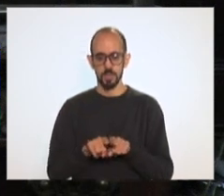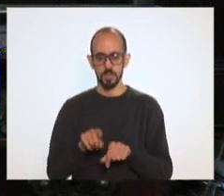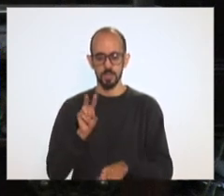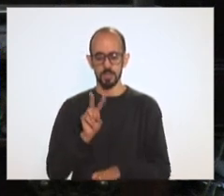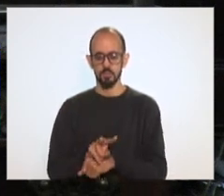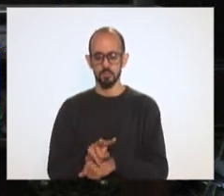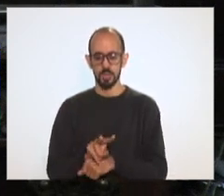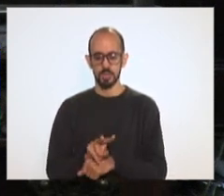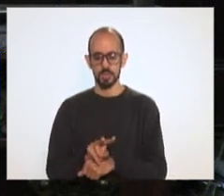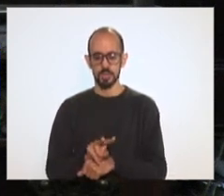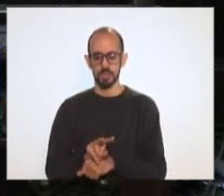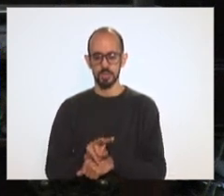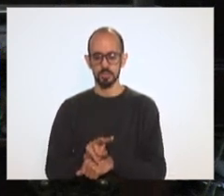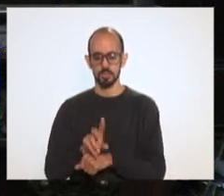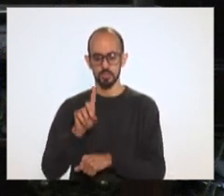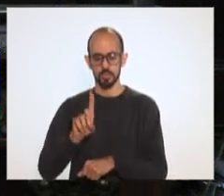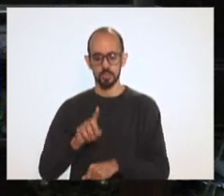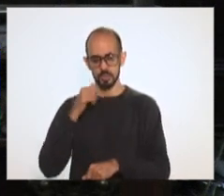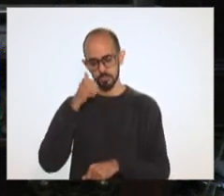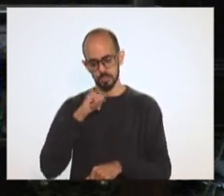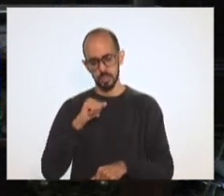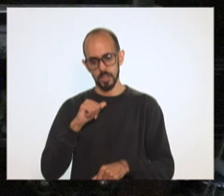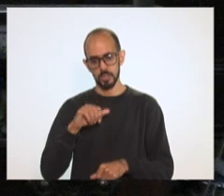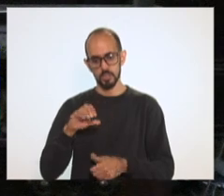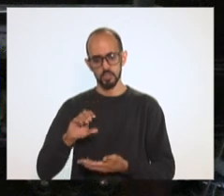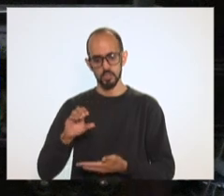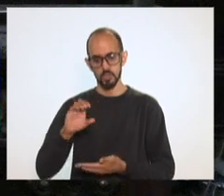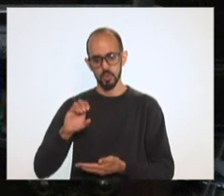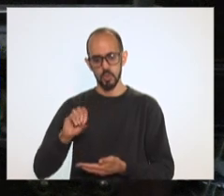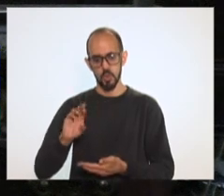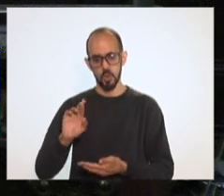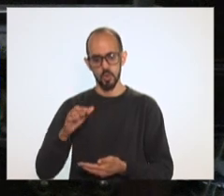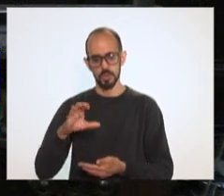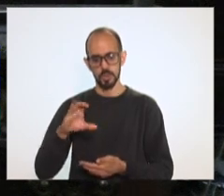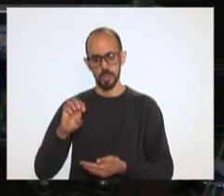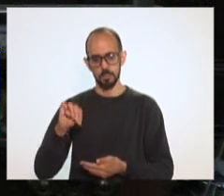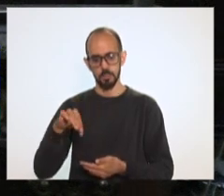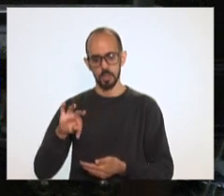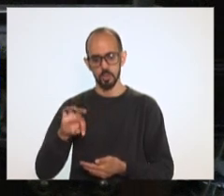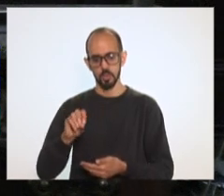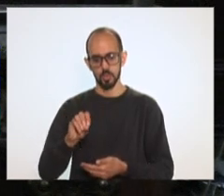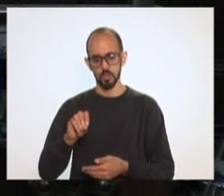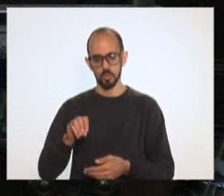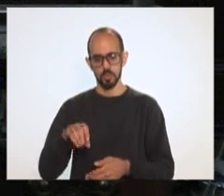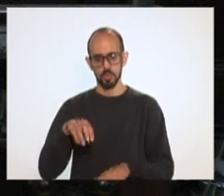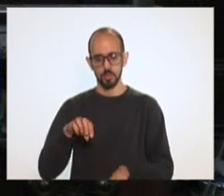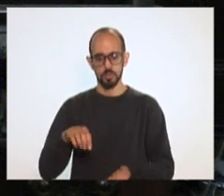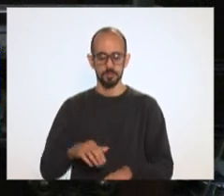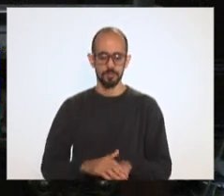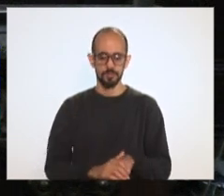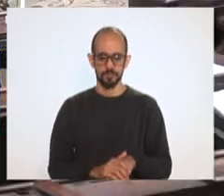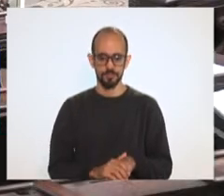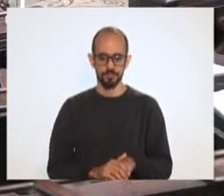públicos com orçamento às emendas de plenário permite parecer pela comissão de condição de justiça deputado Márcio Pacheco